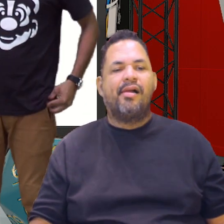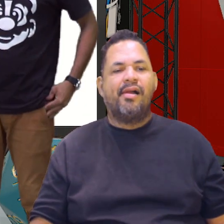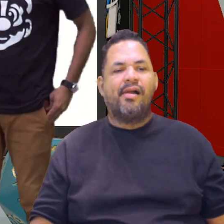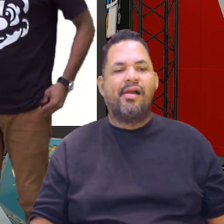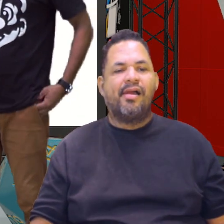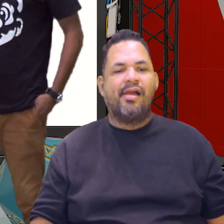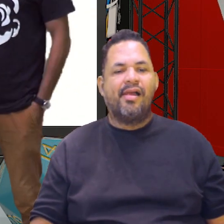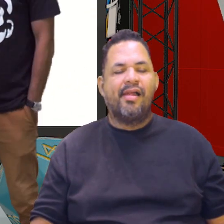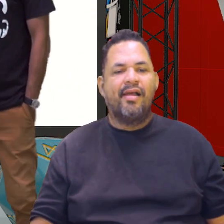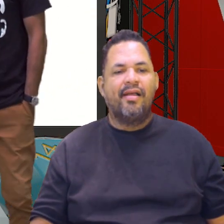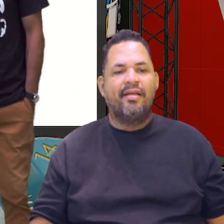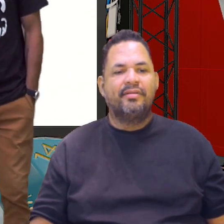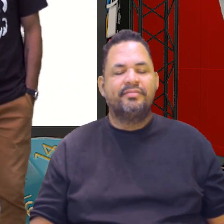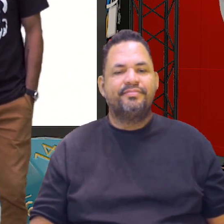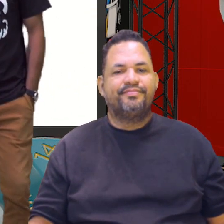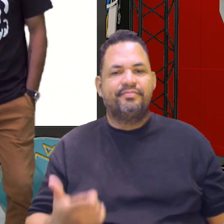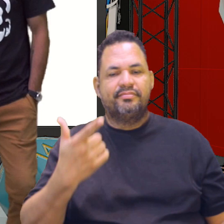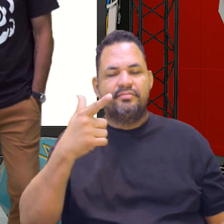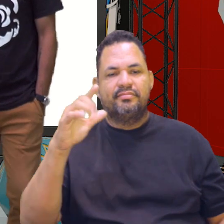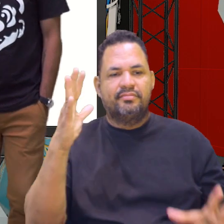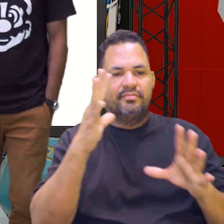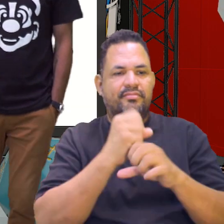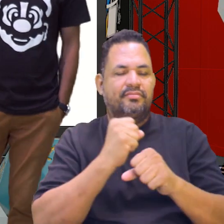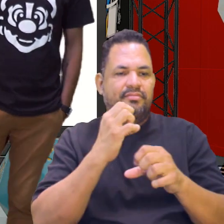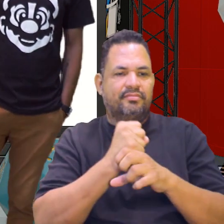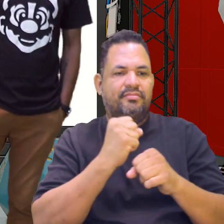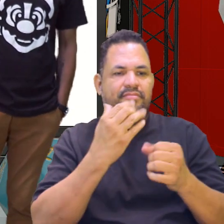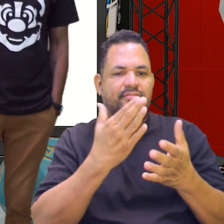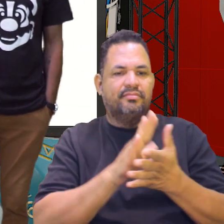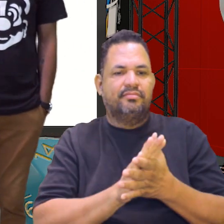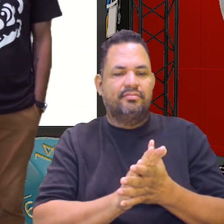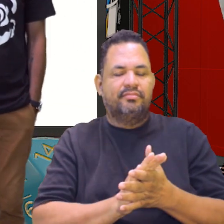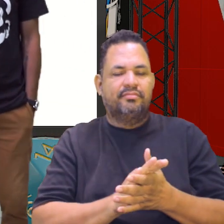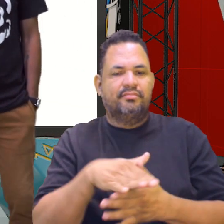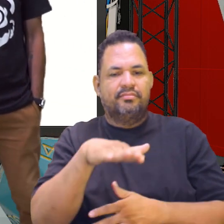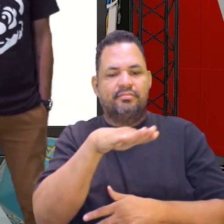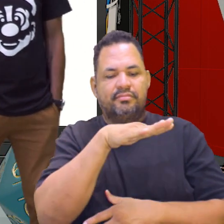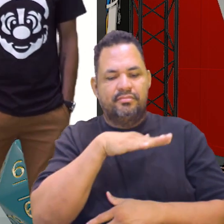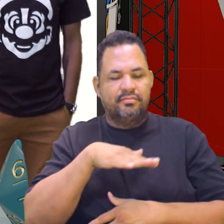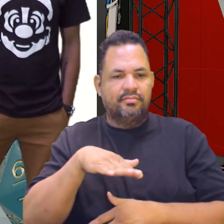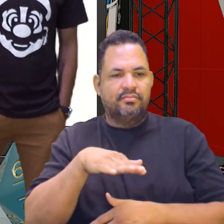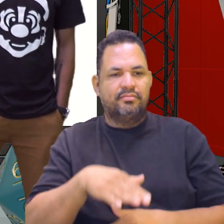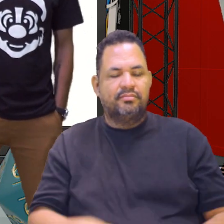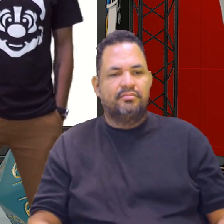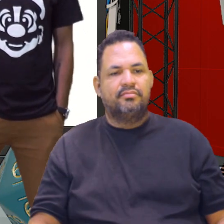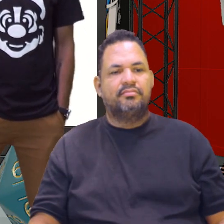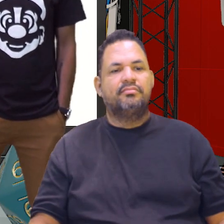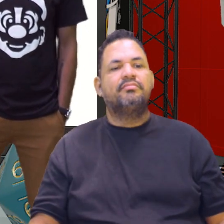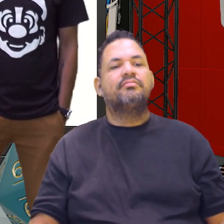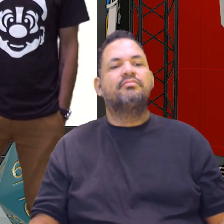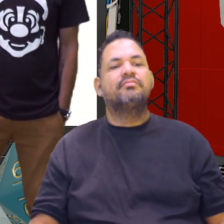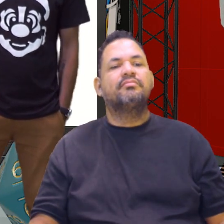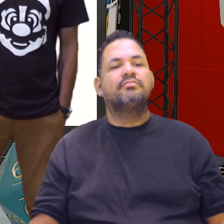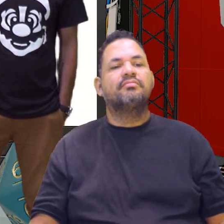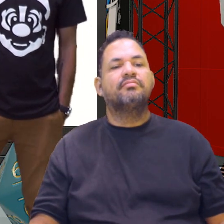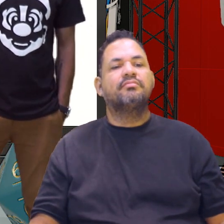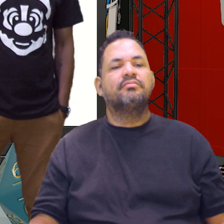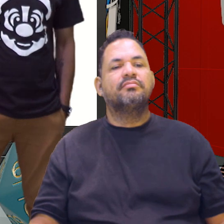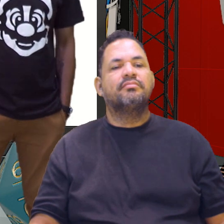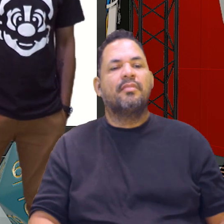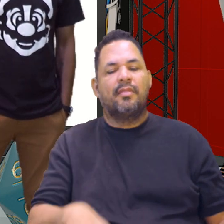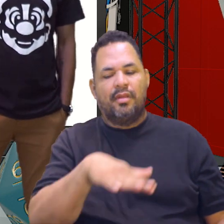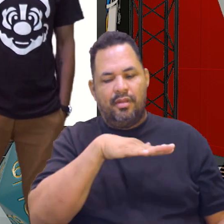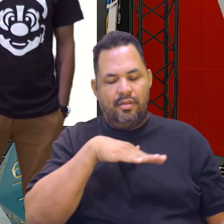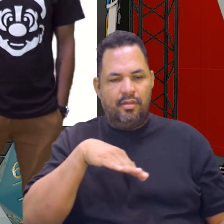triângulo, pelo determinante, a gente consegue encontrar a área do triângulo, certo? Perfeito. Olha aí, quanta explanação só na primeira